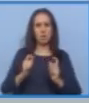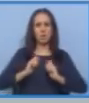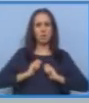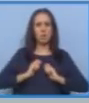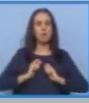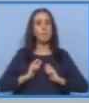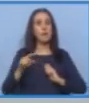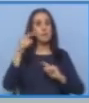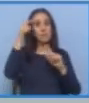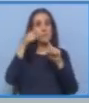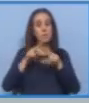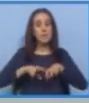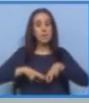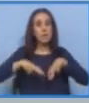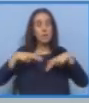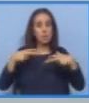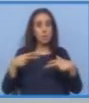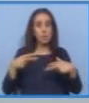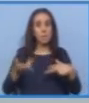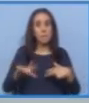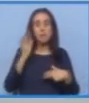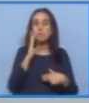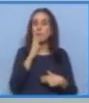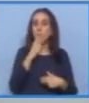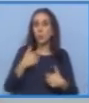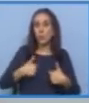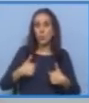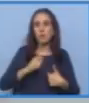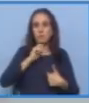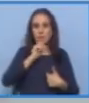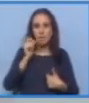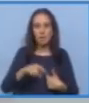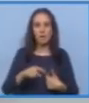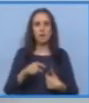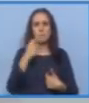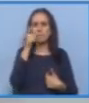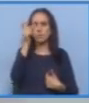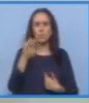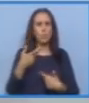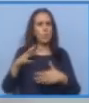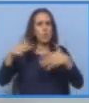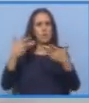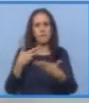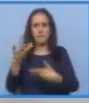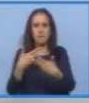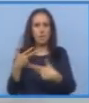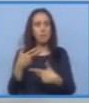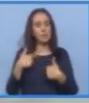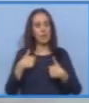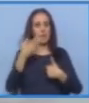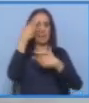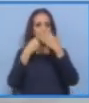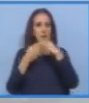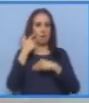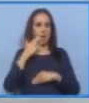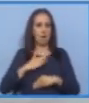entanto, esta missão é enriquecida tanto mais quanto mais capazes formos de falarmos com qualquer pessoa e com quem está a aprender. Essa